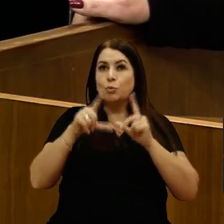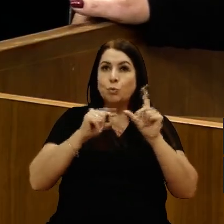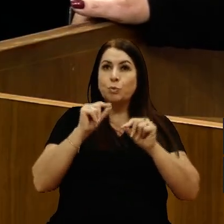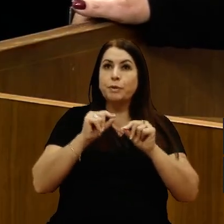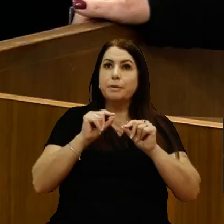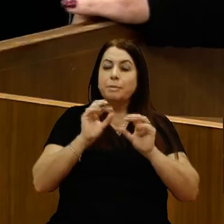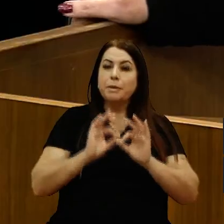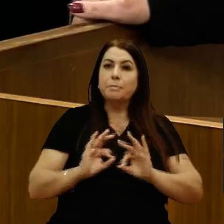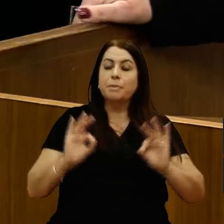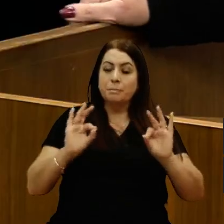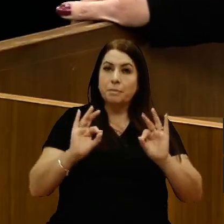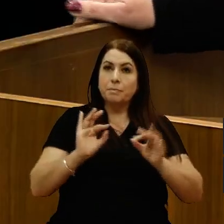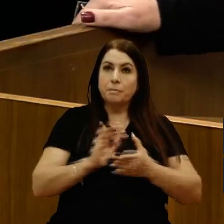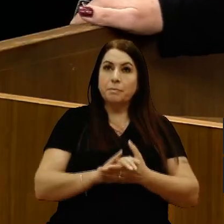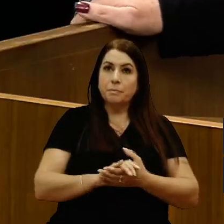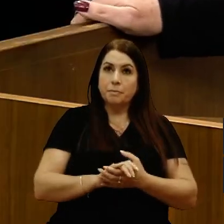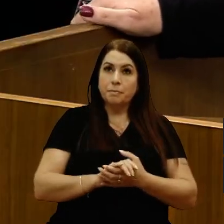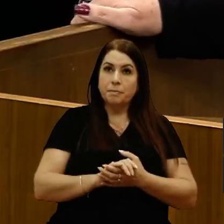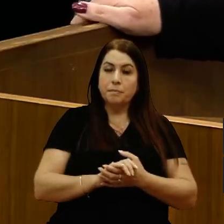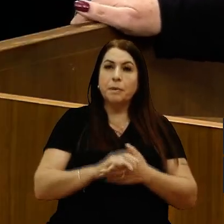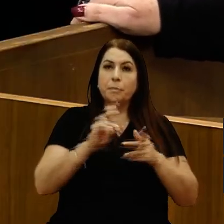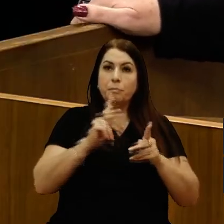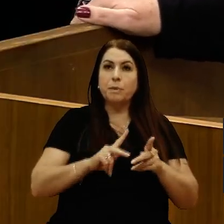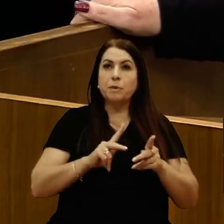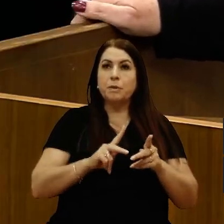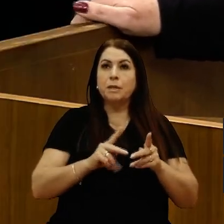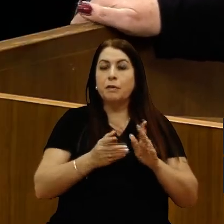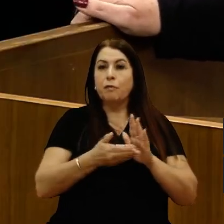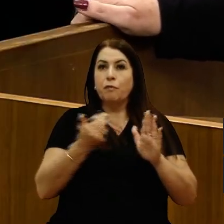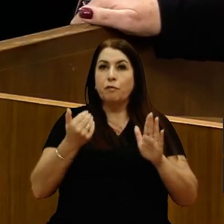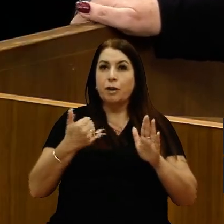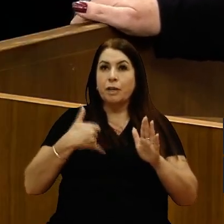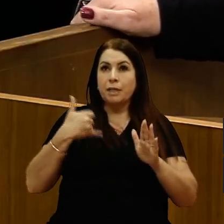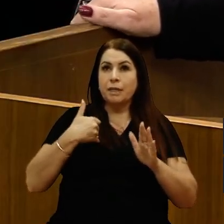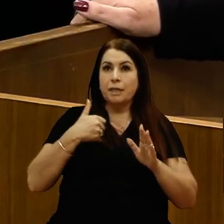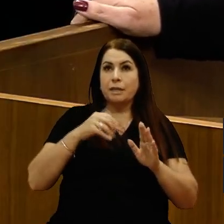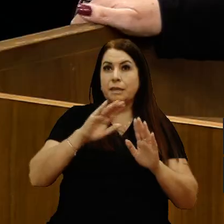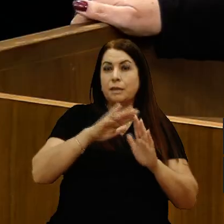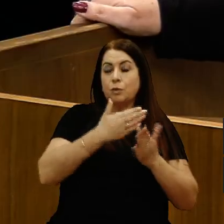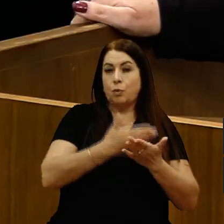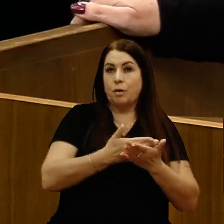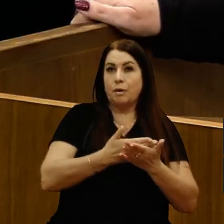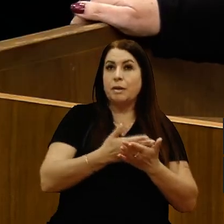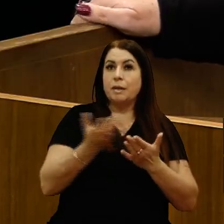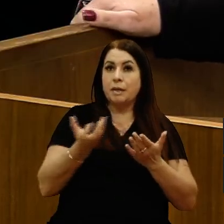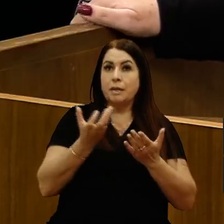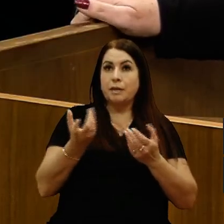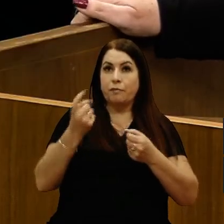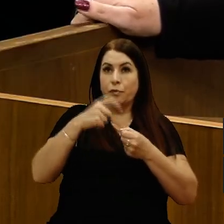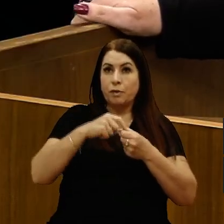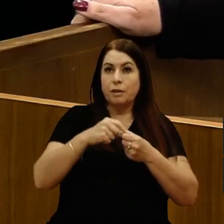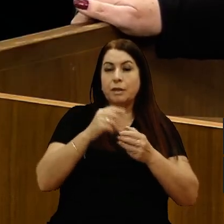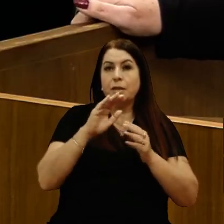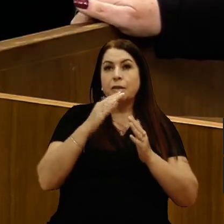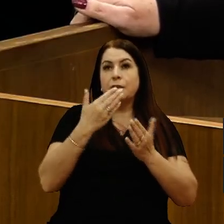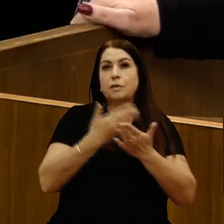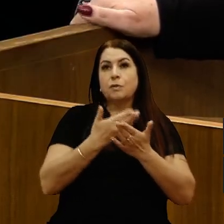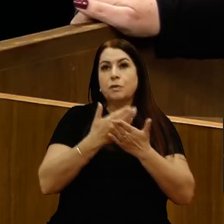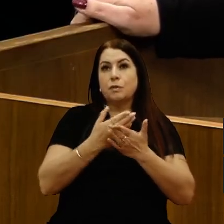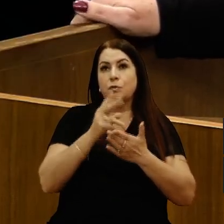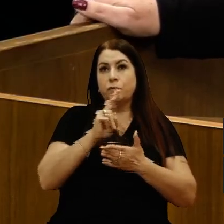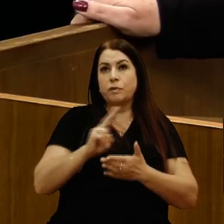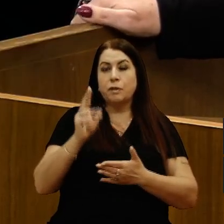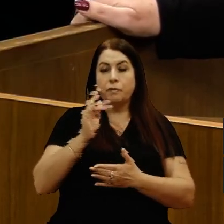pouco simplificada para pessoas que estão fora da idade escolar e queiram estudar numa universidade federal ano que